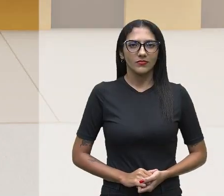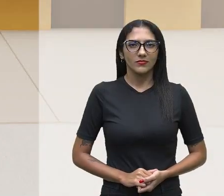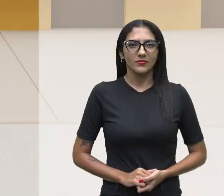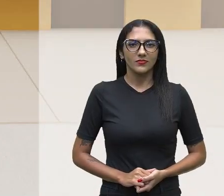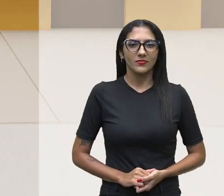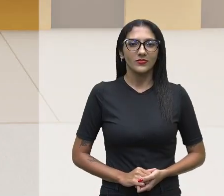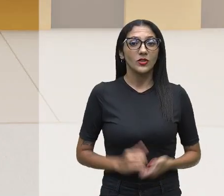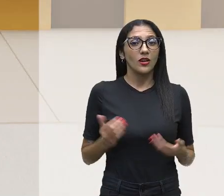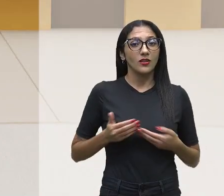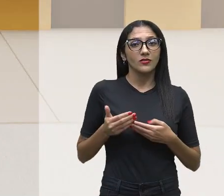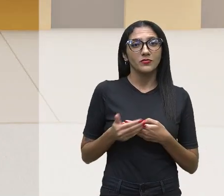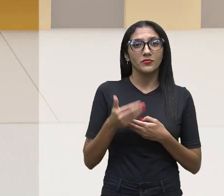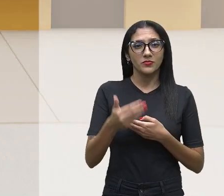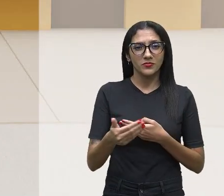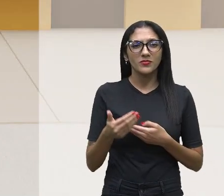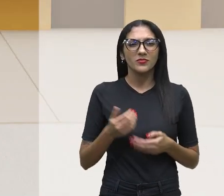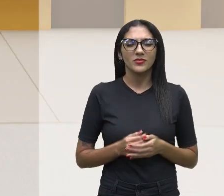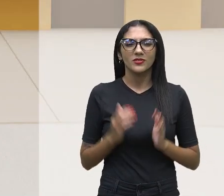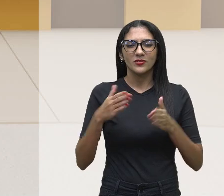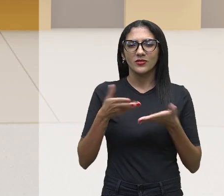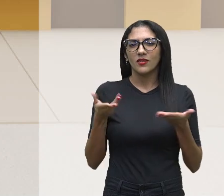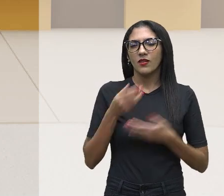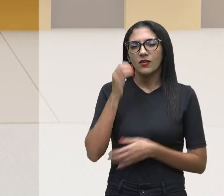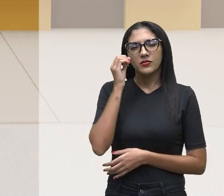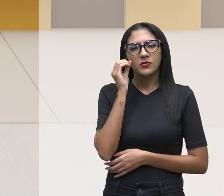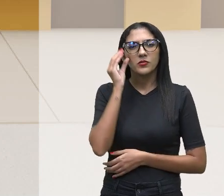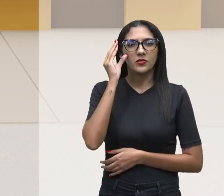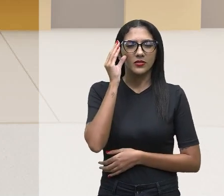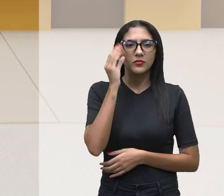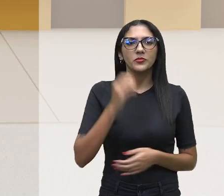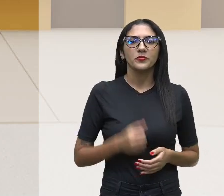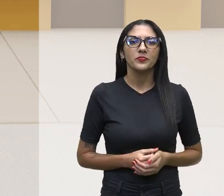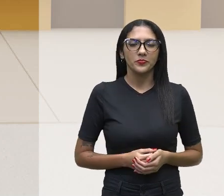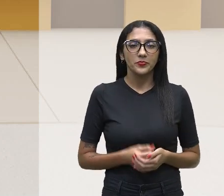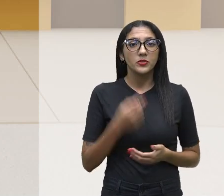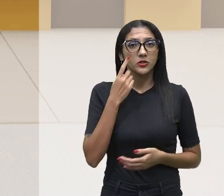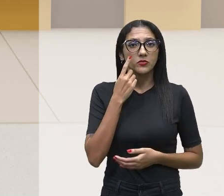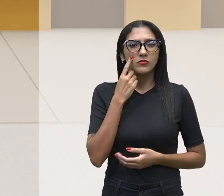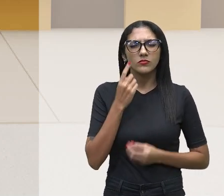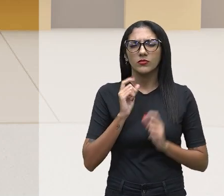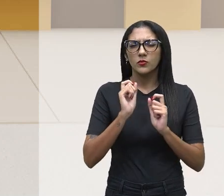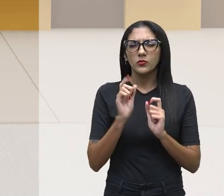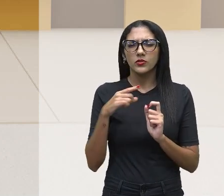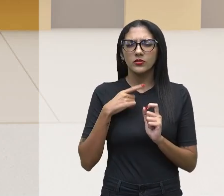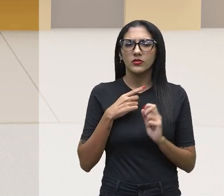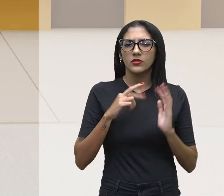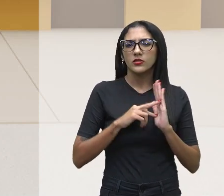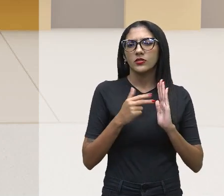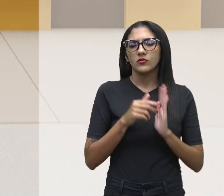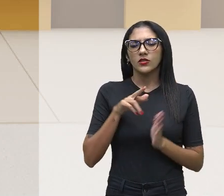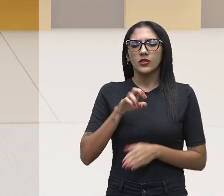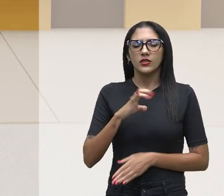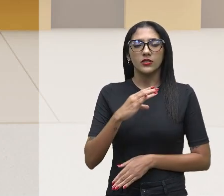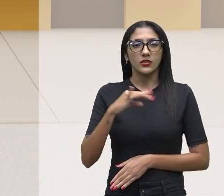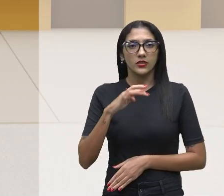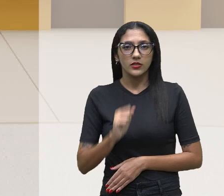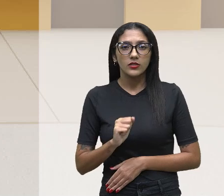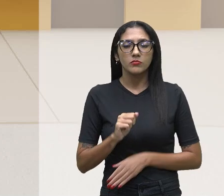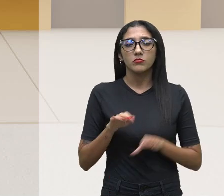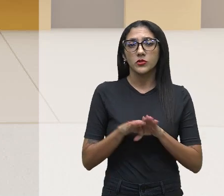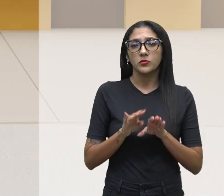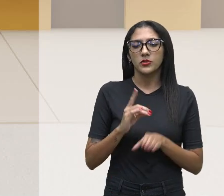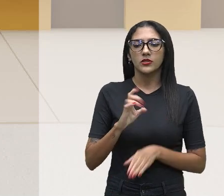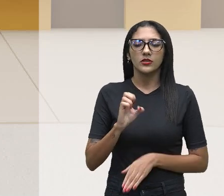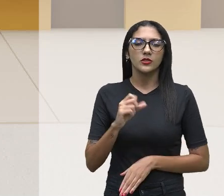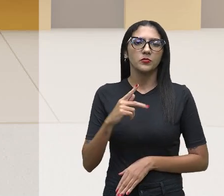Vamos agora investir no nosso conhecimento. Vamos começar vendo o que são receitas e despesas.